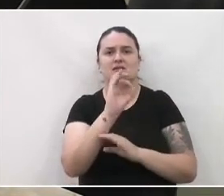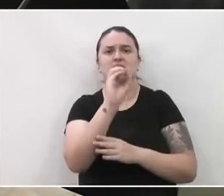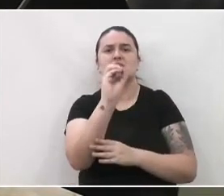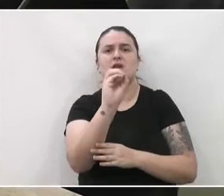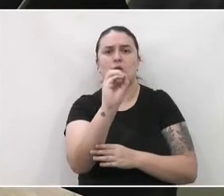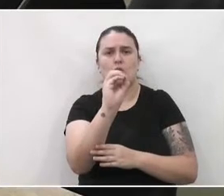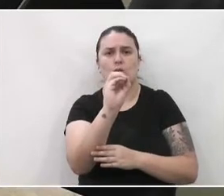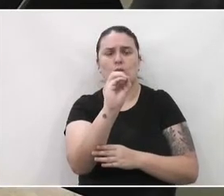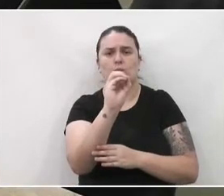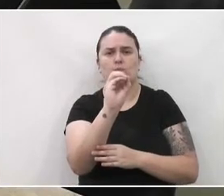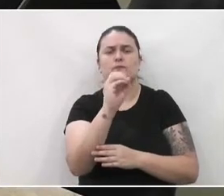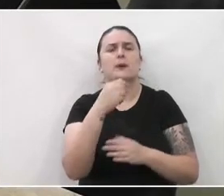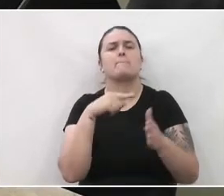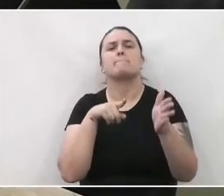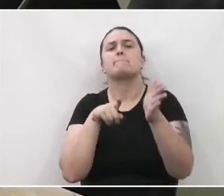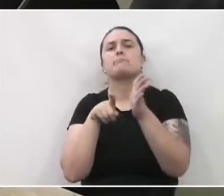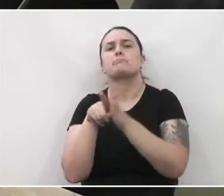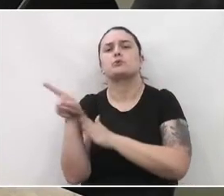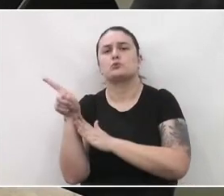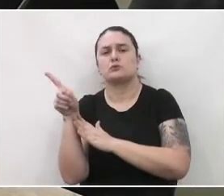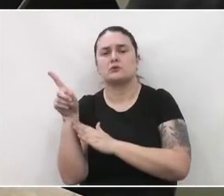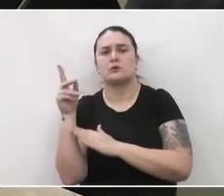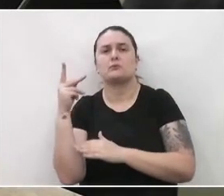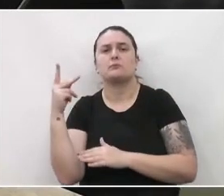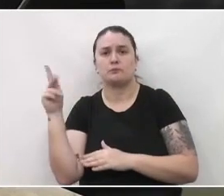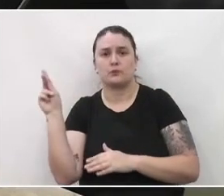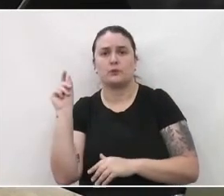passada. A pergunta que eu tenho para o senhor é o seguinte.